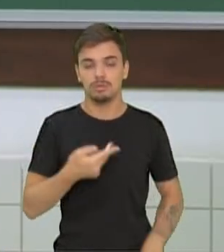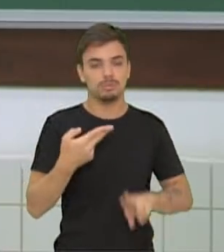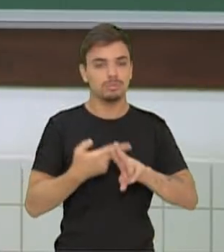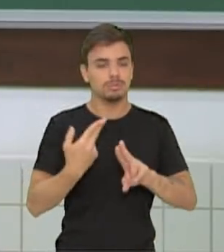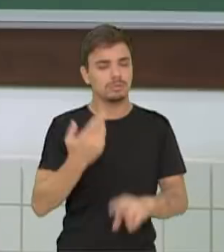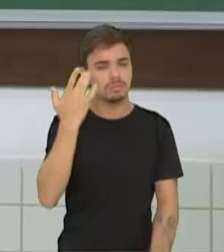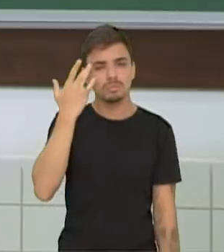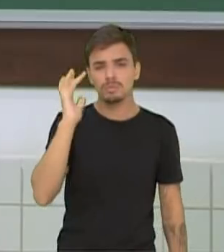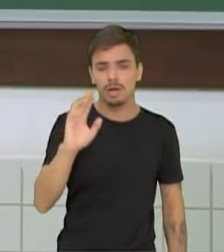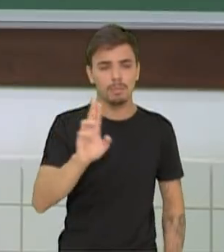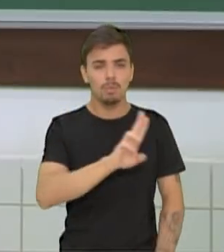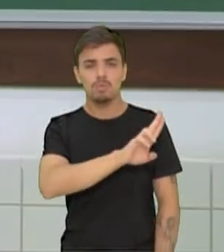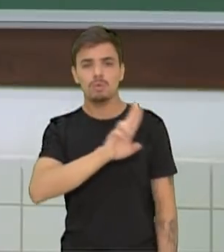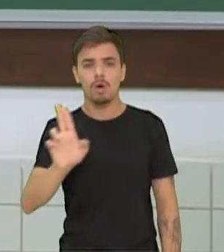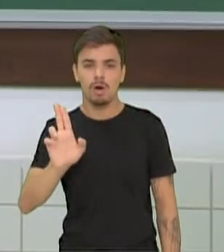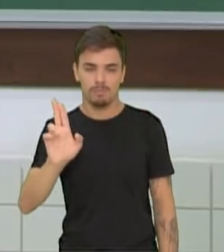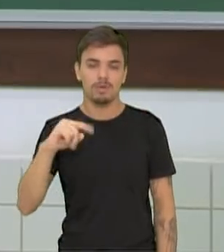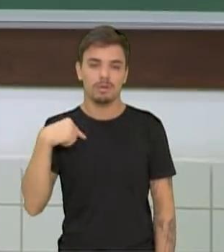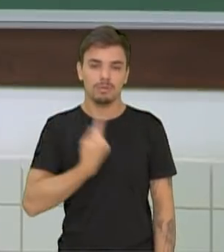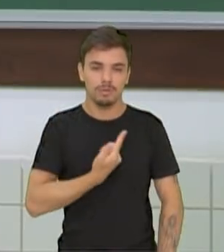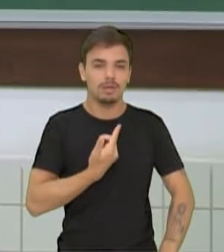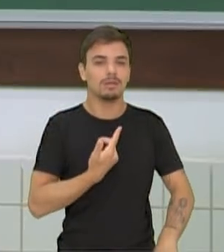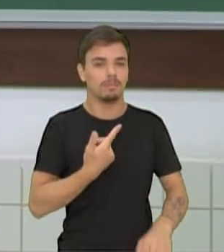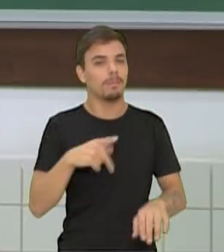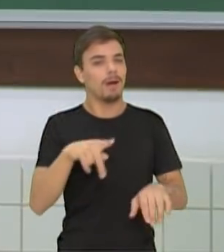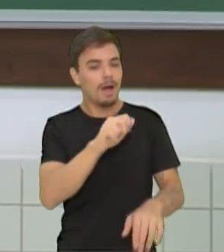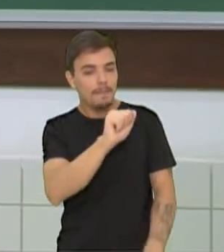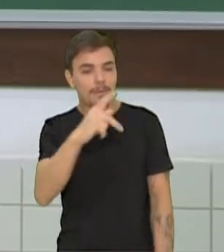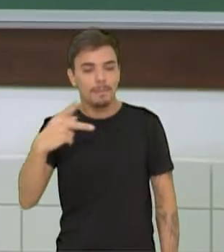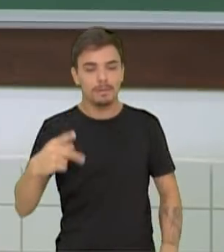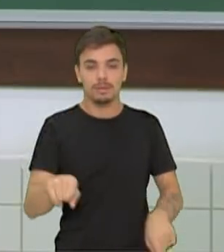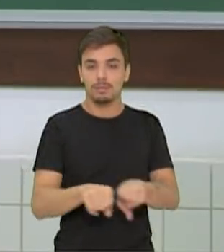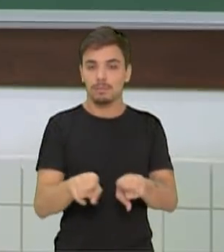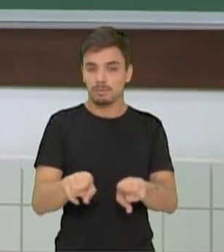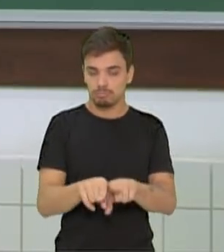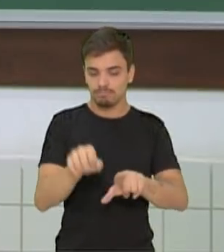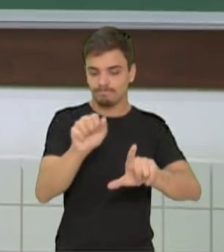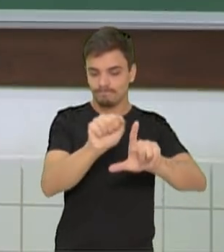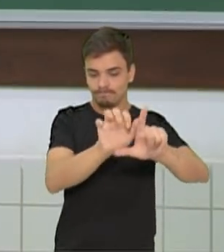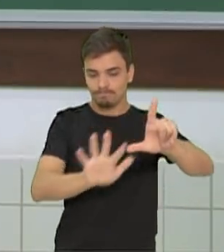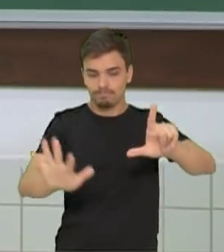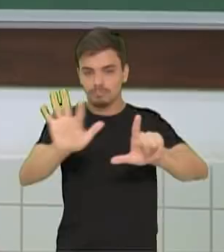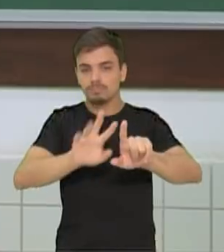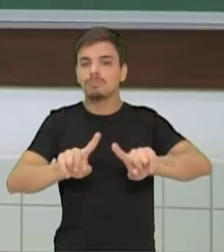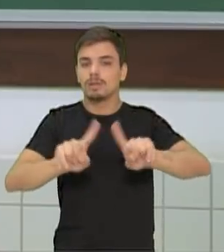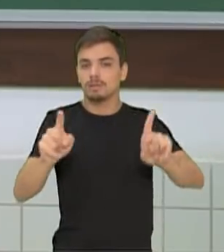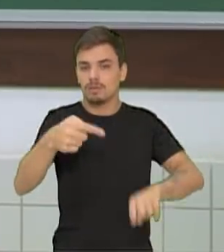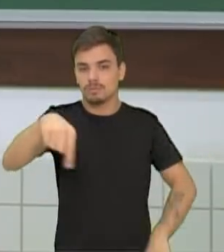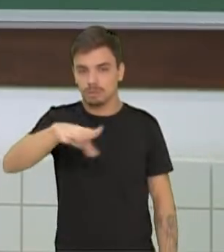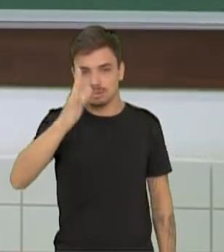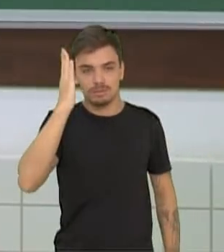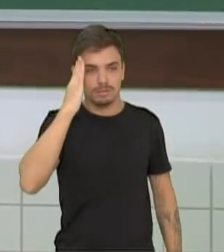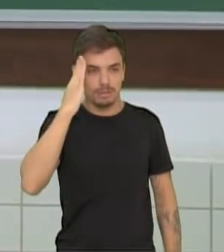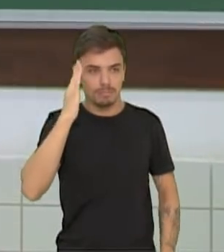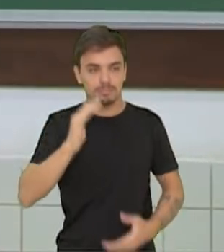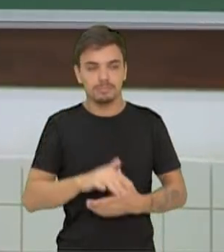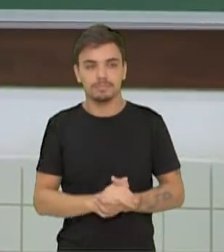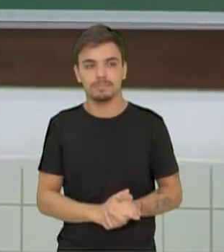né? Mas está usando ali os aplicativos, as plataformas, mas não sabia que se chamava streaming. Agora você já sabe.